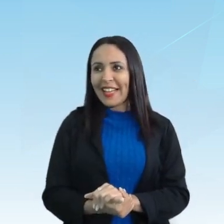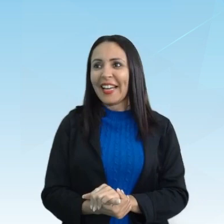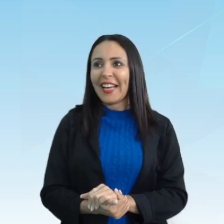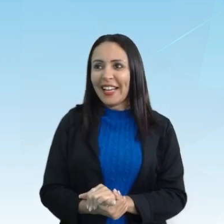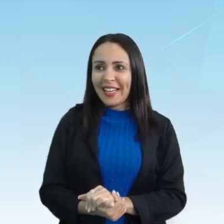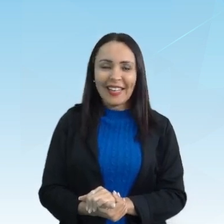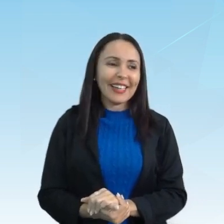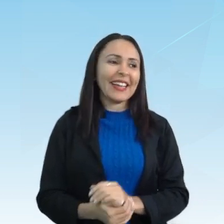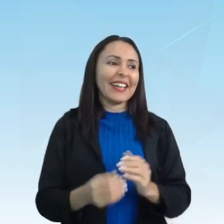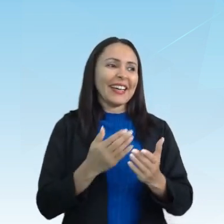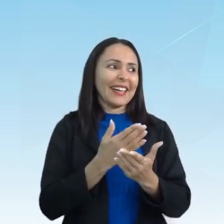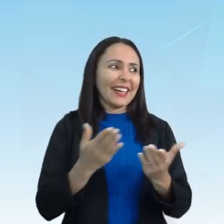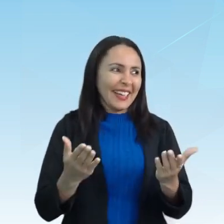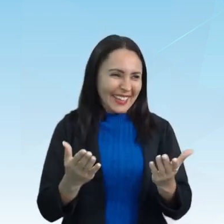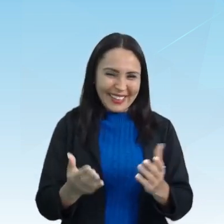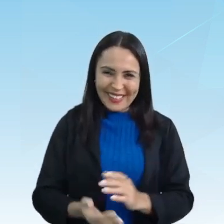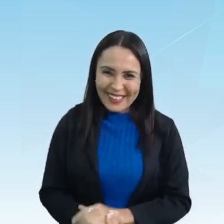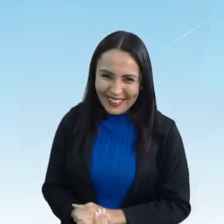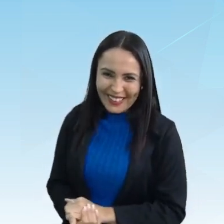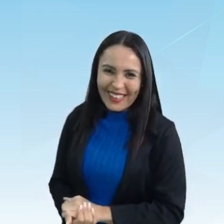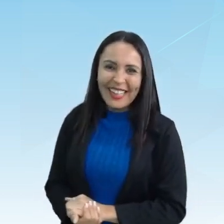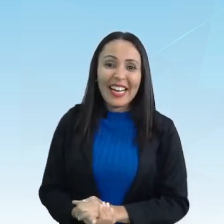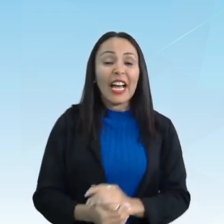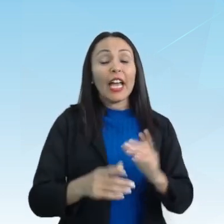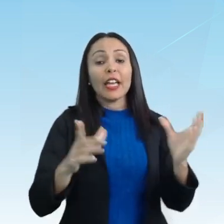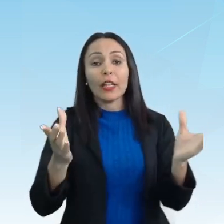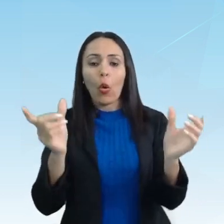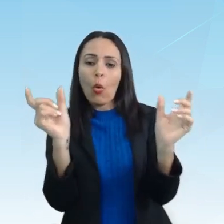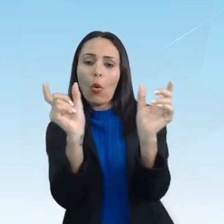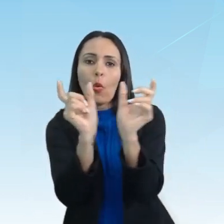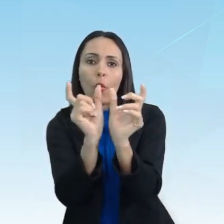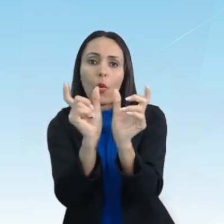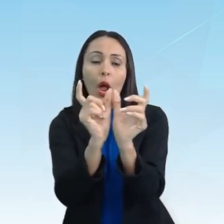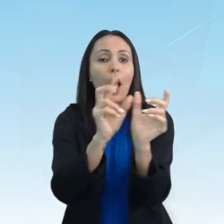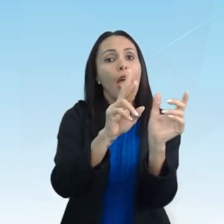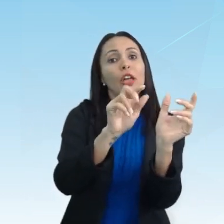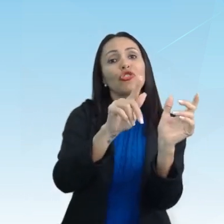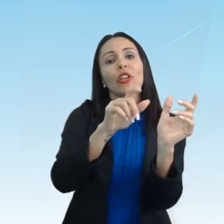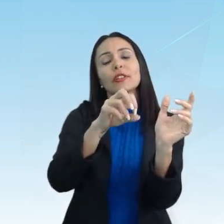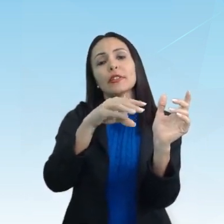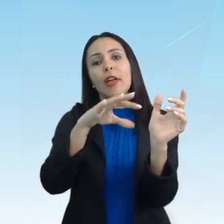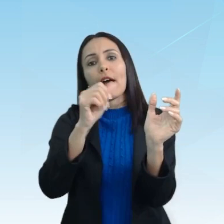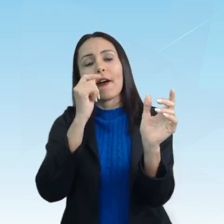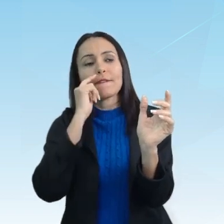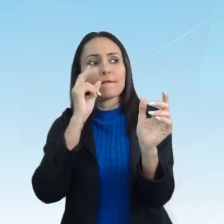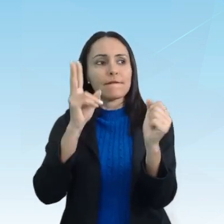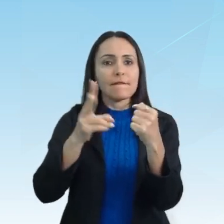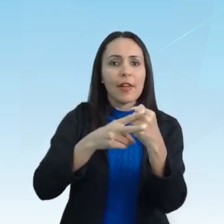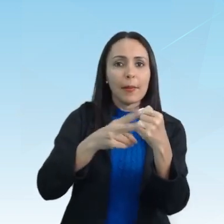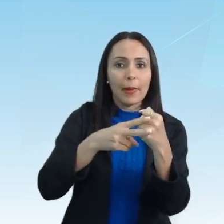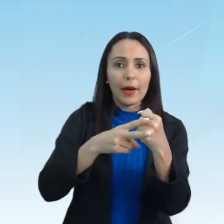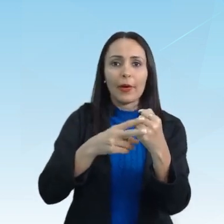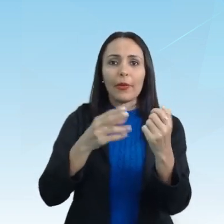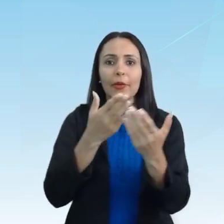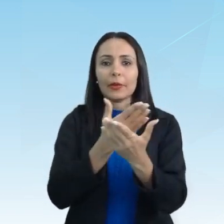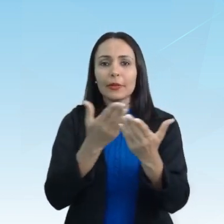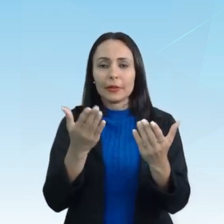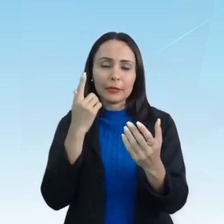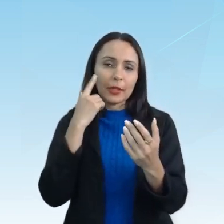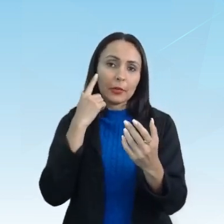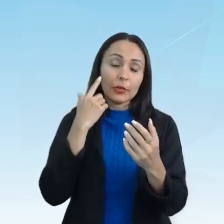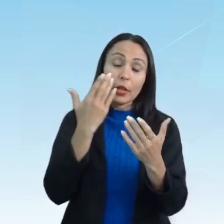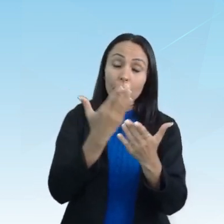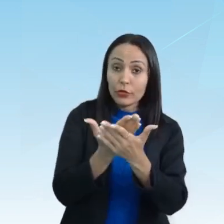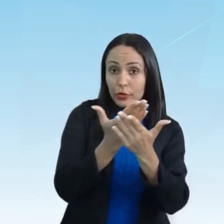Regência, então é isso aí. Vejam só, a questão da regência verbal e a regência nominal, que posteriormente vamos